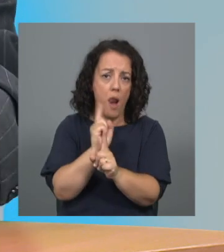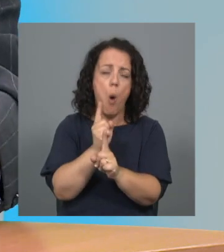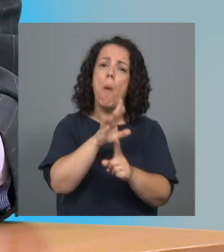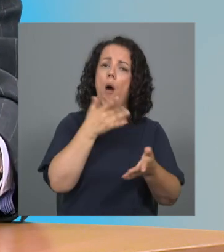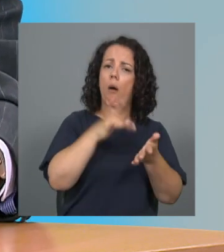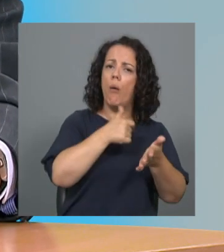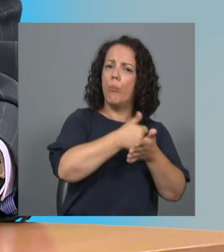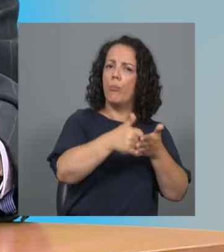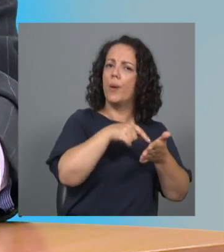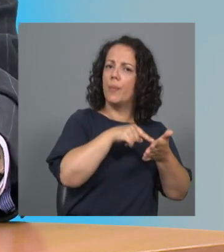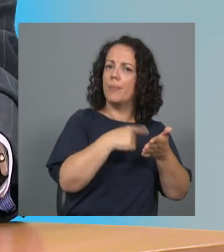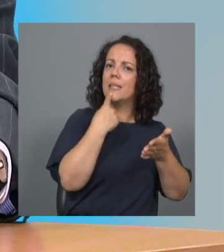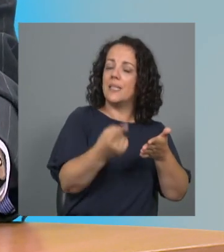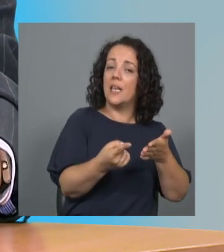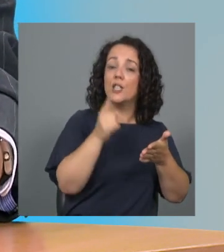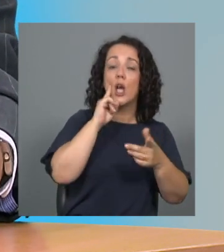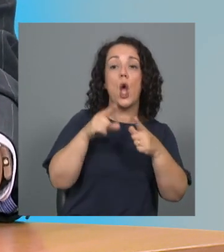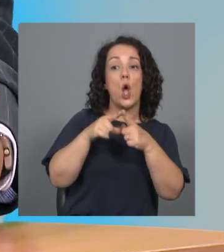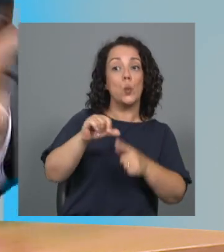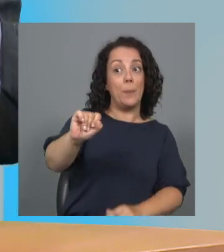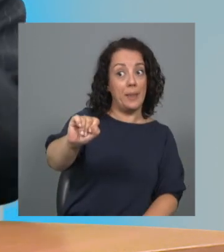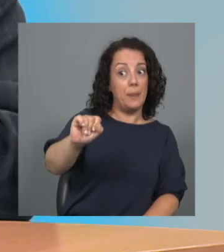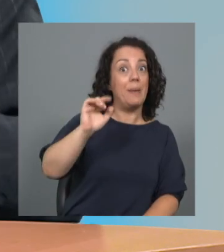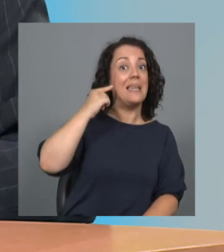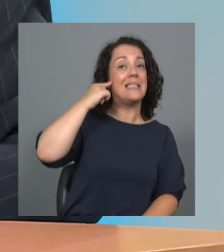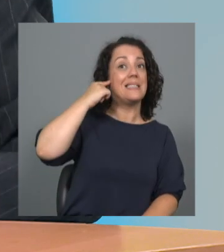que a tua prima já vai no